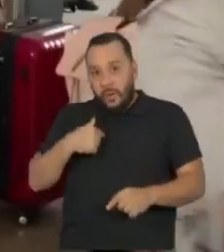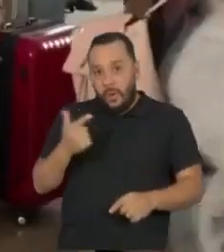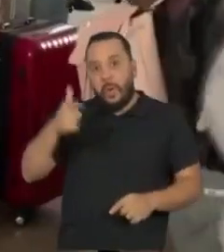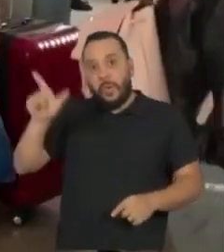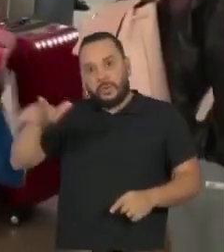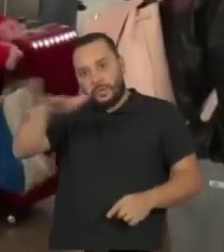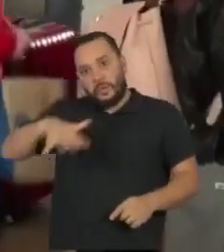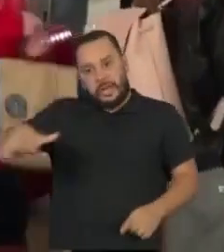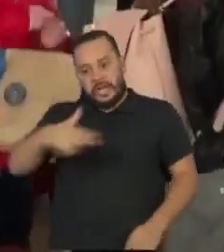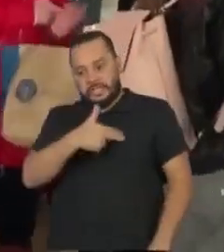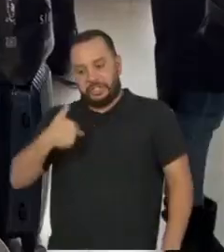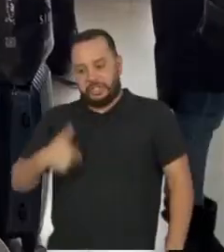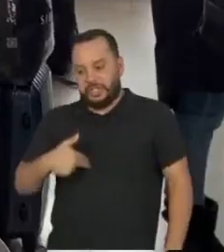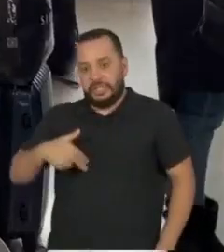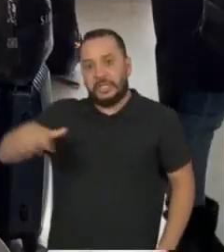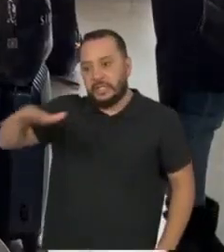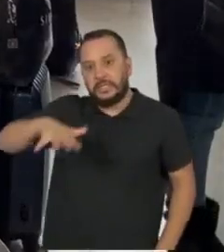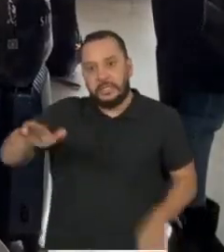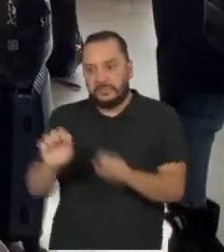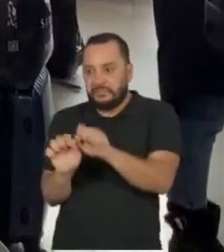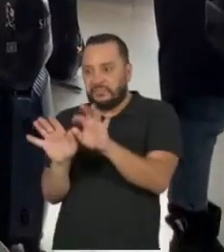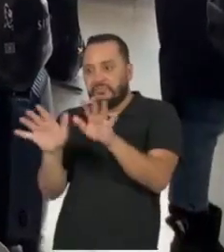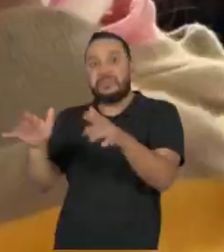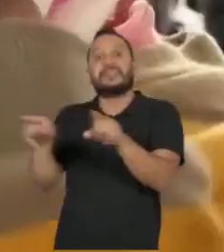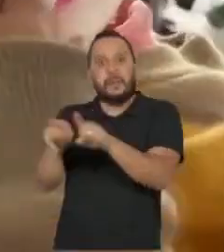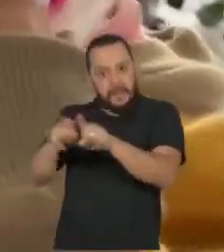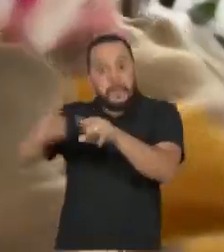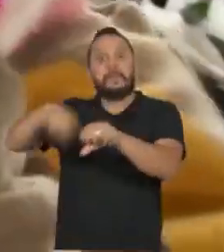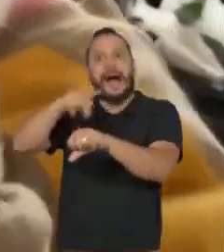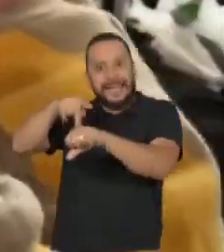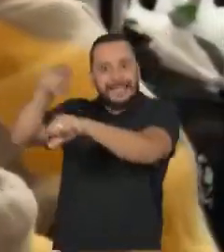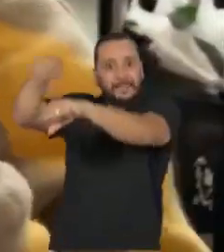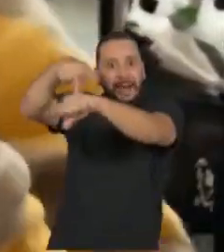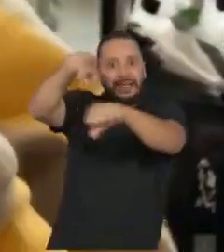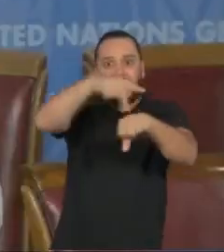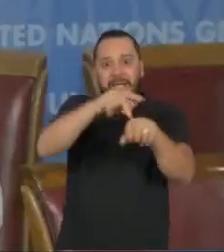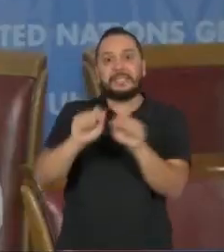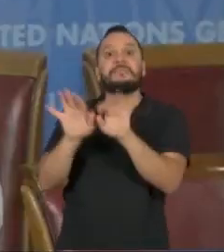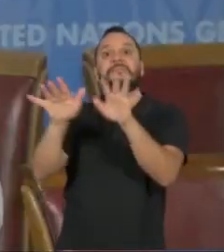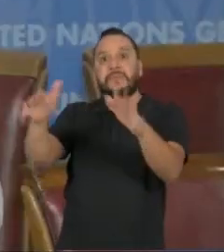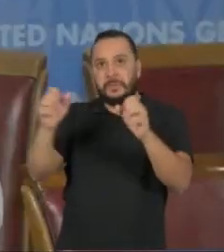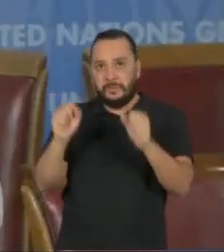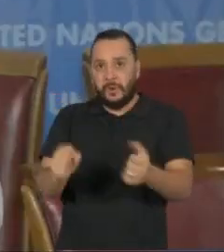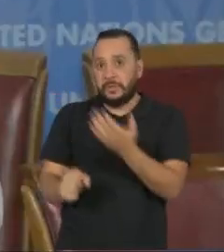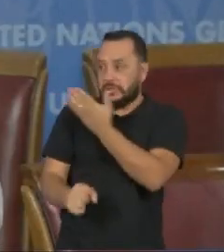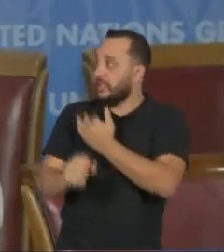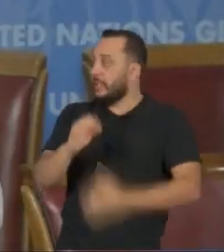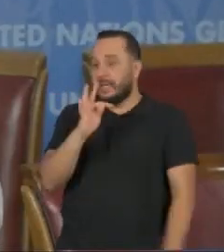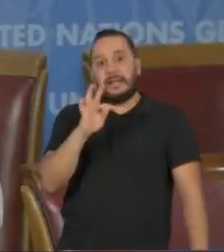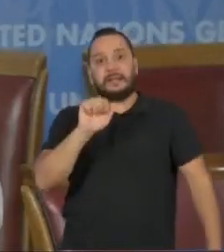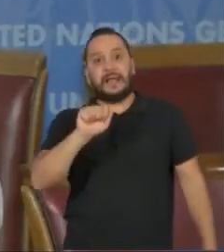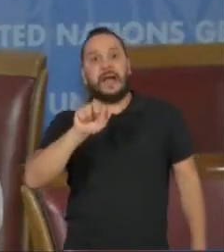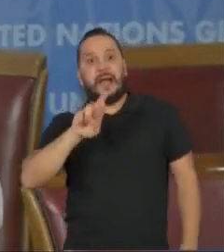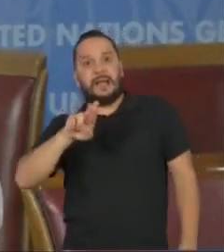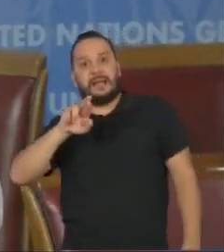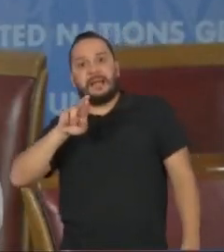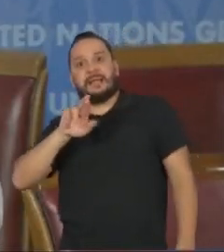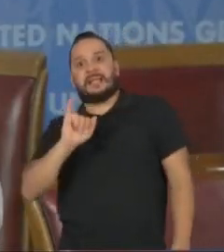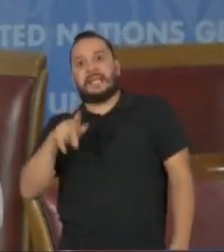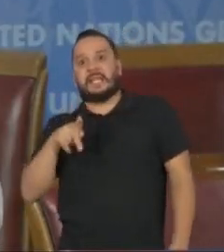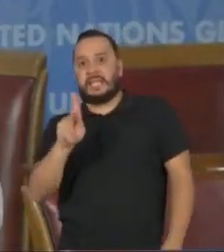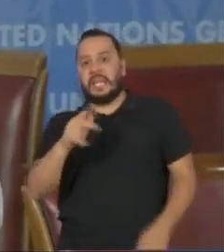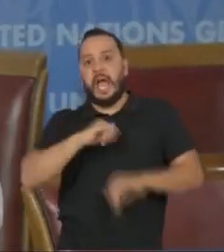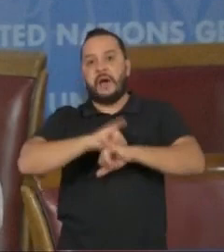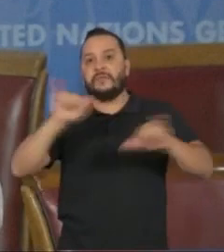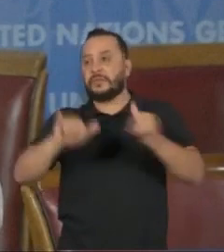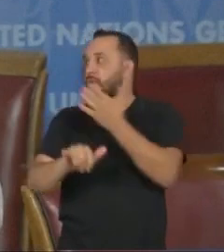da China e possivelmente em outros países nos próximos dias, disse Tariq Jazerevich, porta-voz da